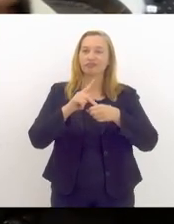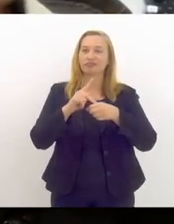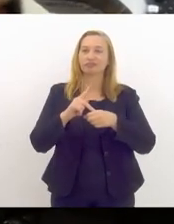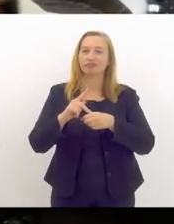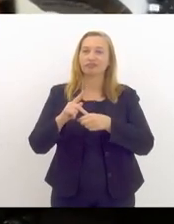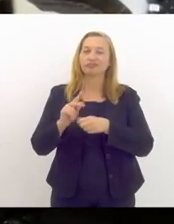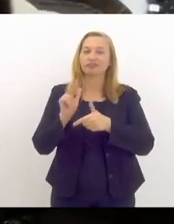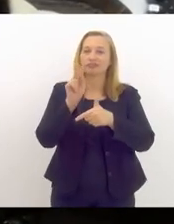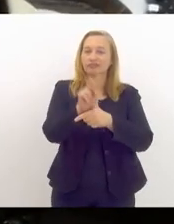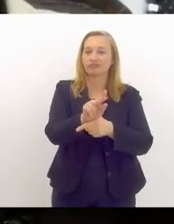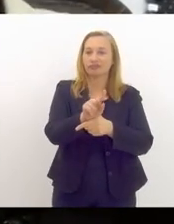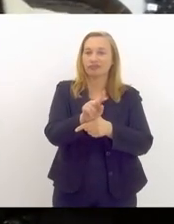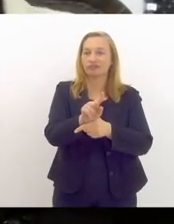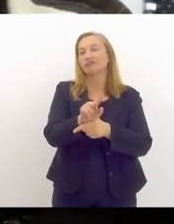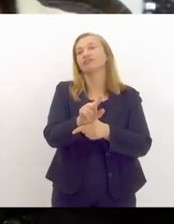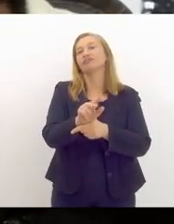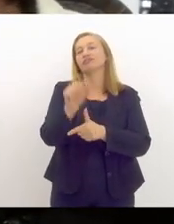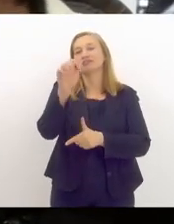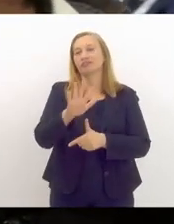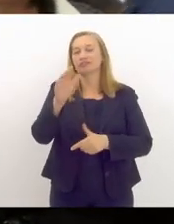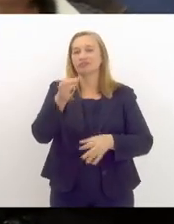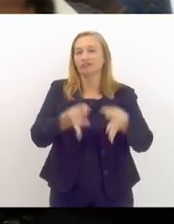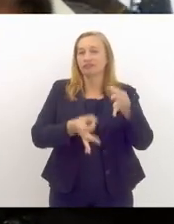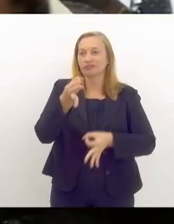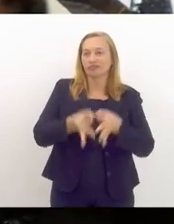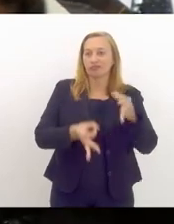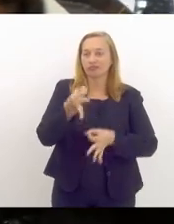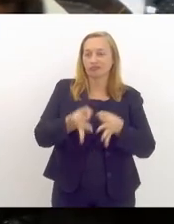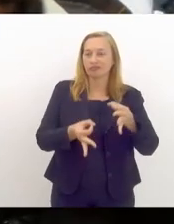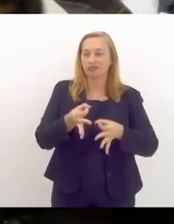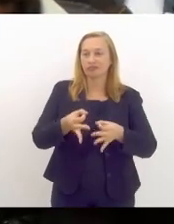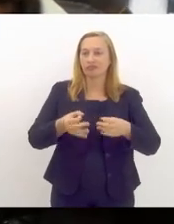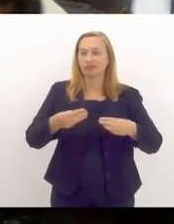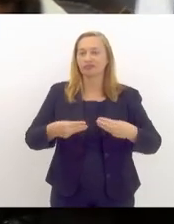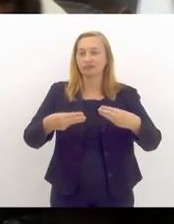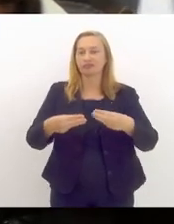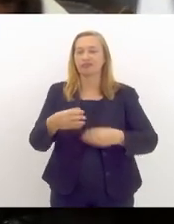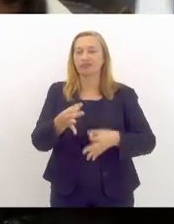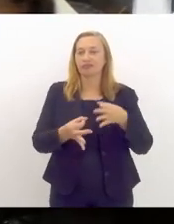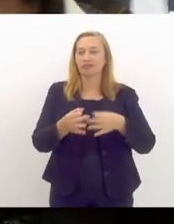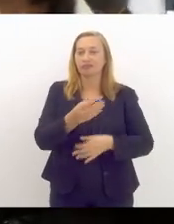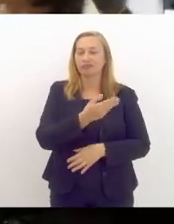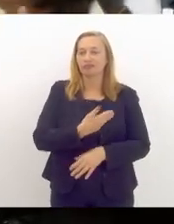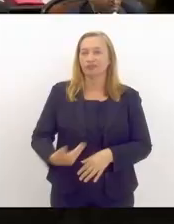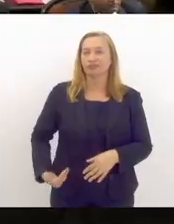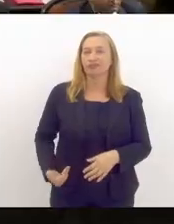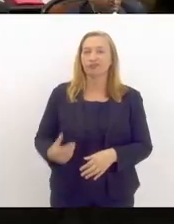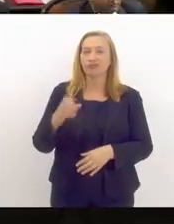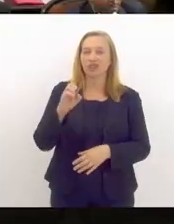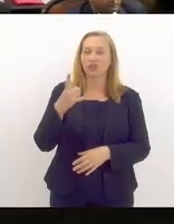de Administração do Ministério Público, Eduardo da Silva Lima Neto.